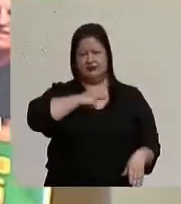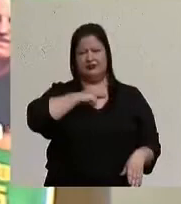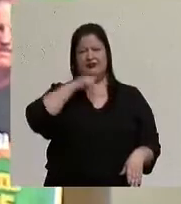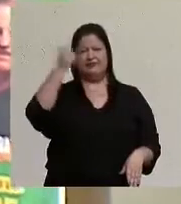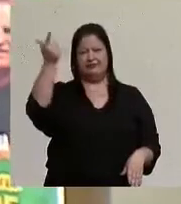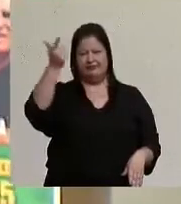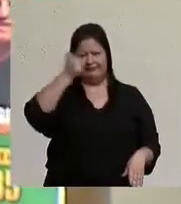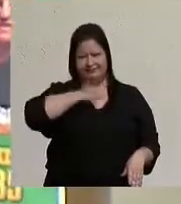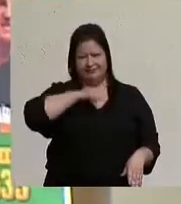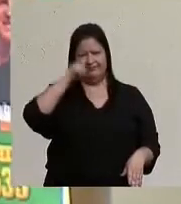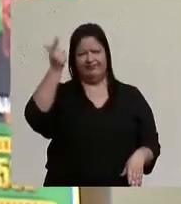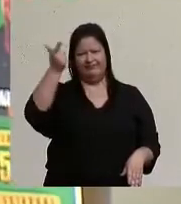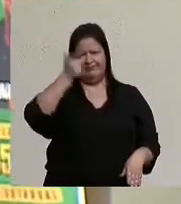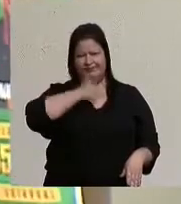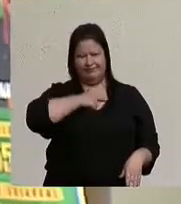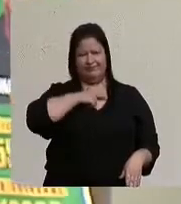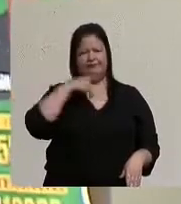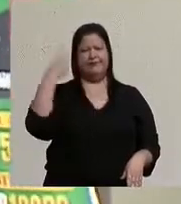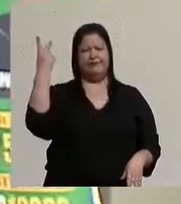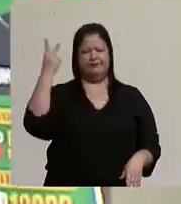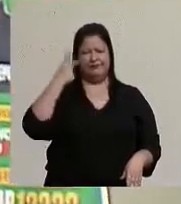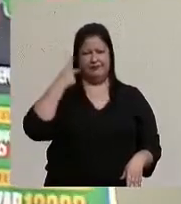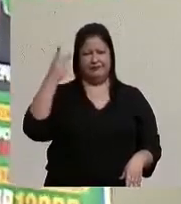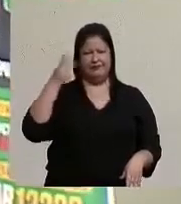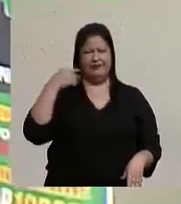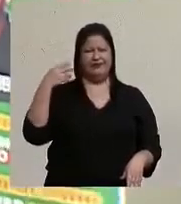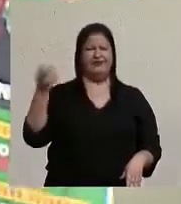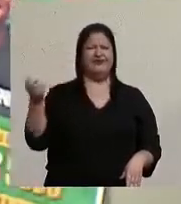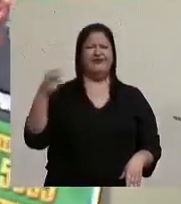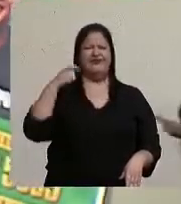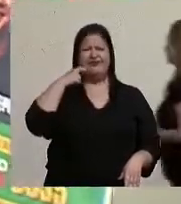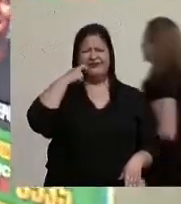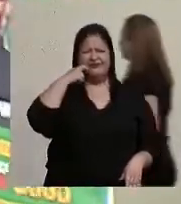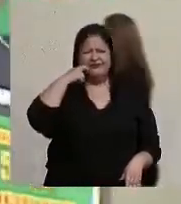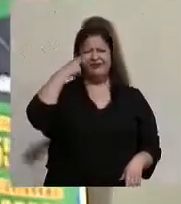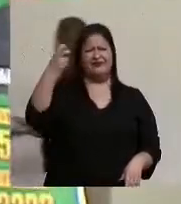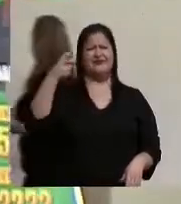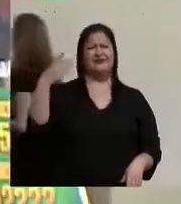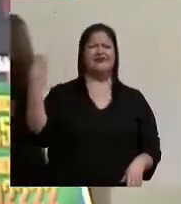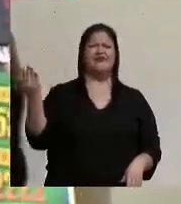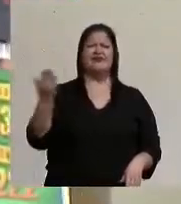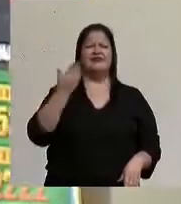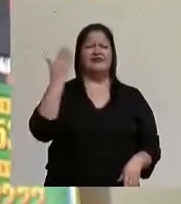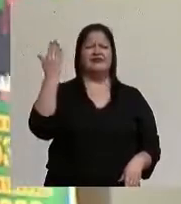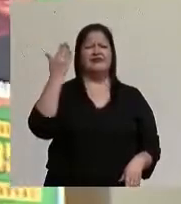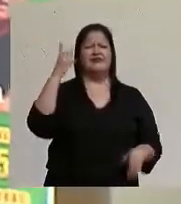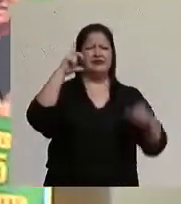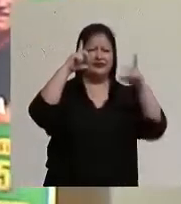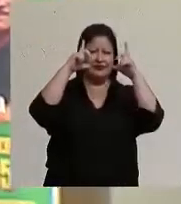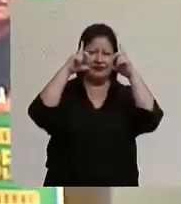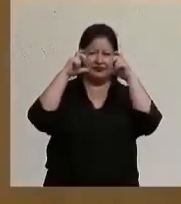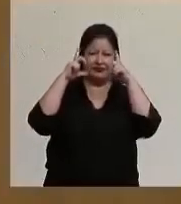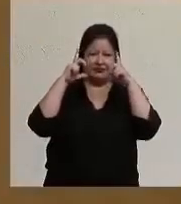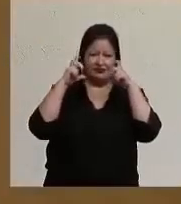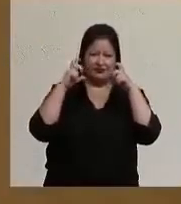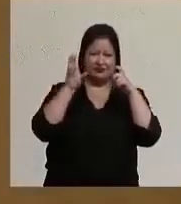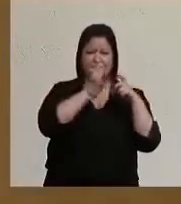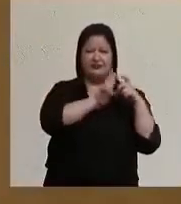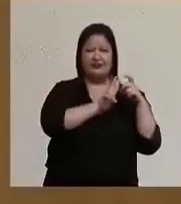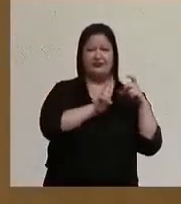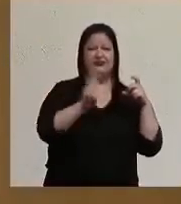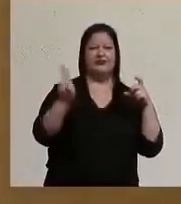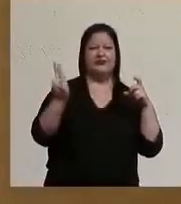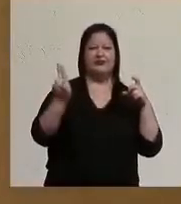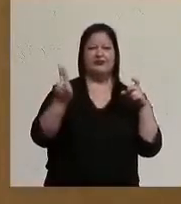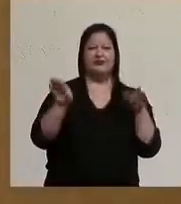que coisa horrível isso aqui é vergonha né porque porque coloca a foto coloca o nome